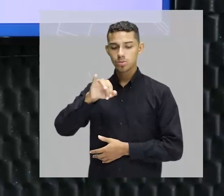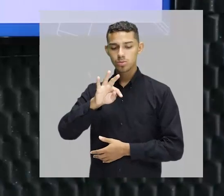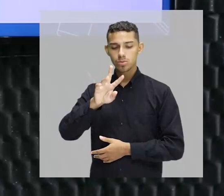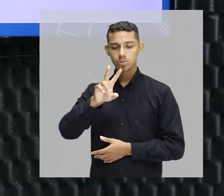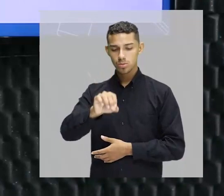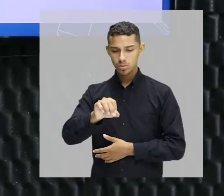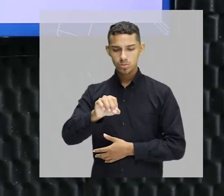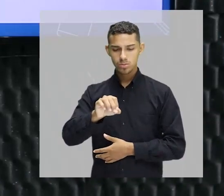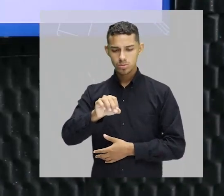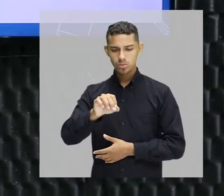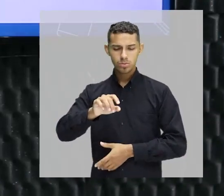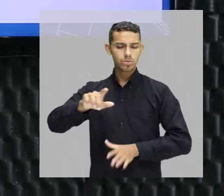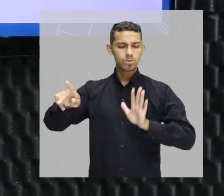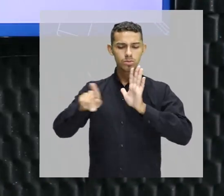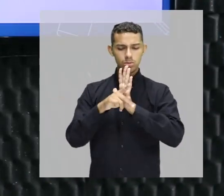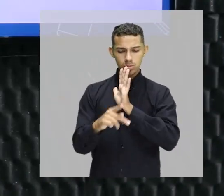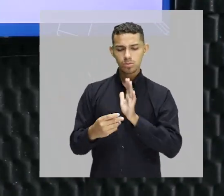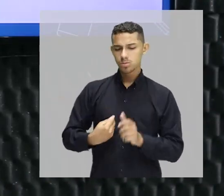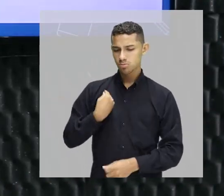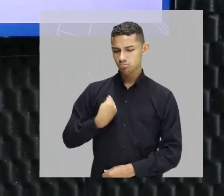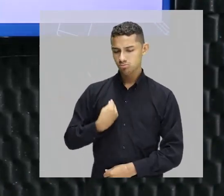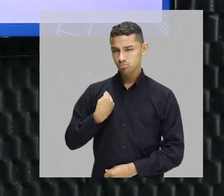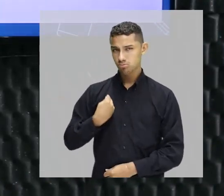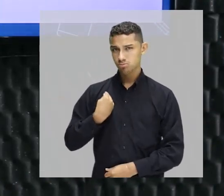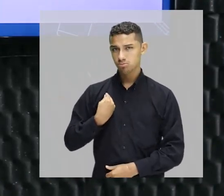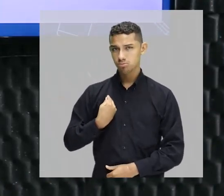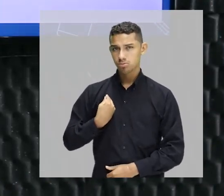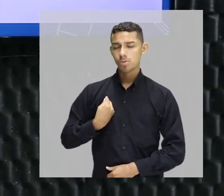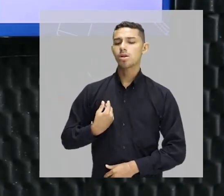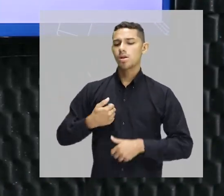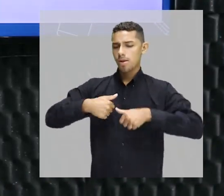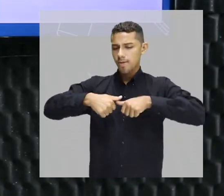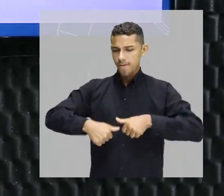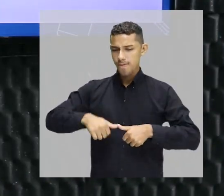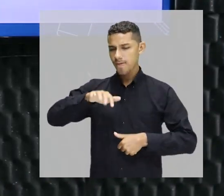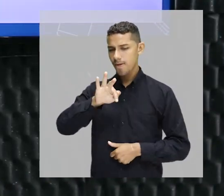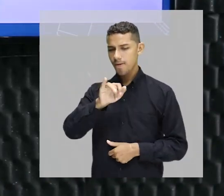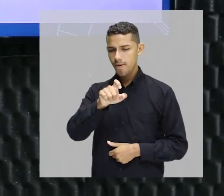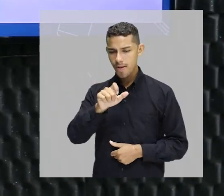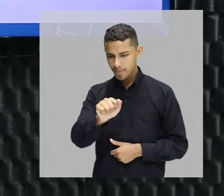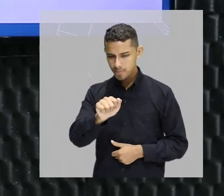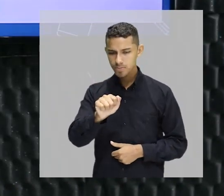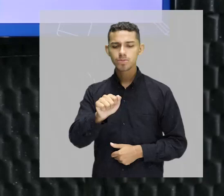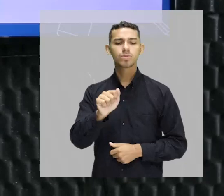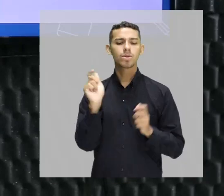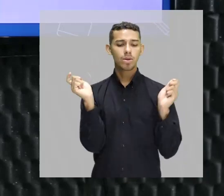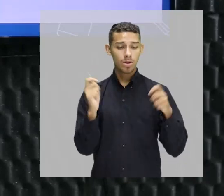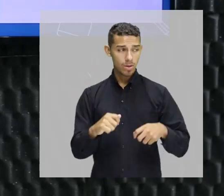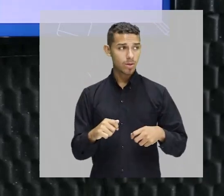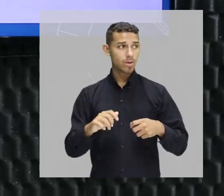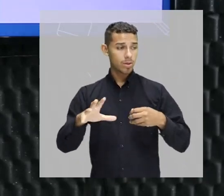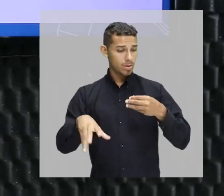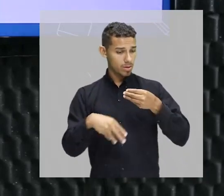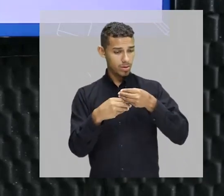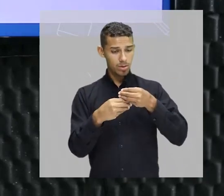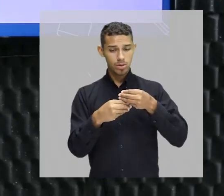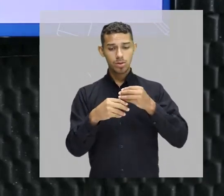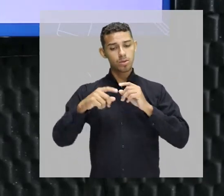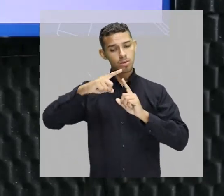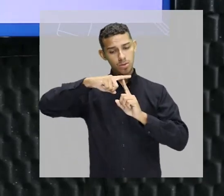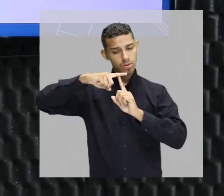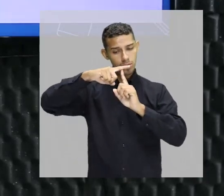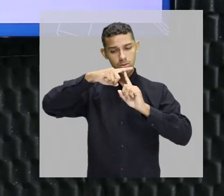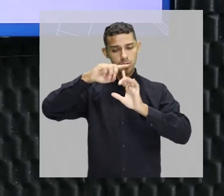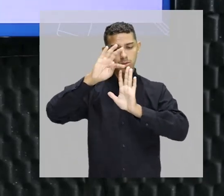um tem características fixas, características que são pré-estabelecidas. E dentro desses tipos